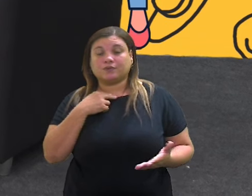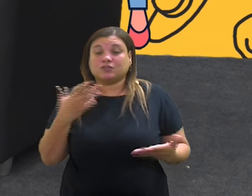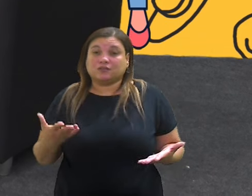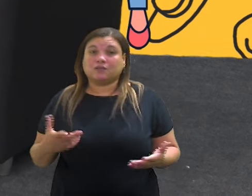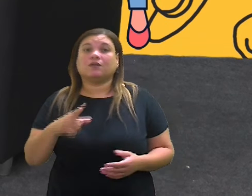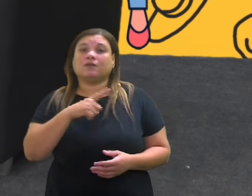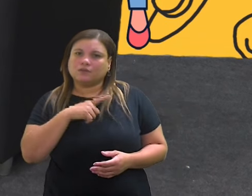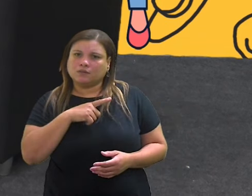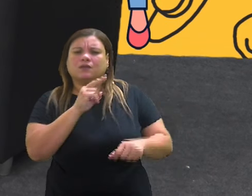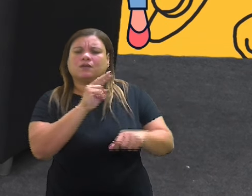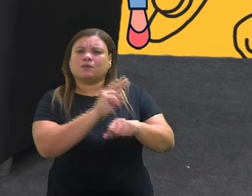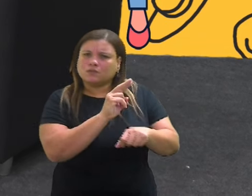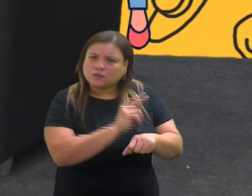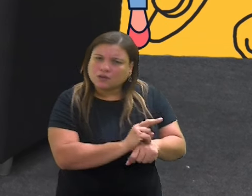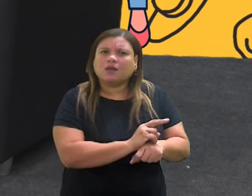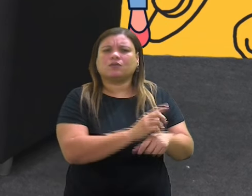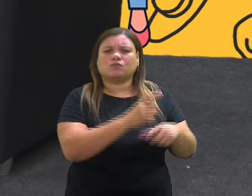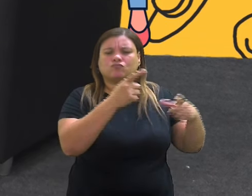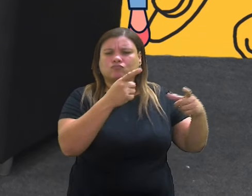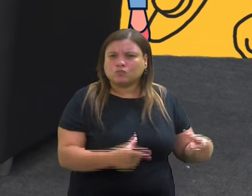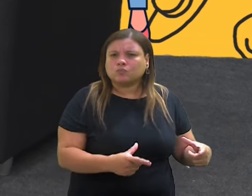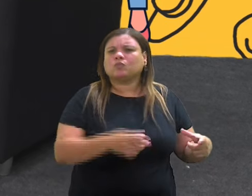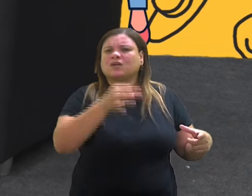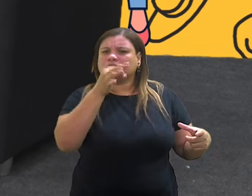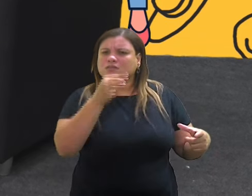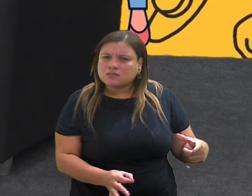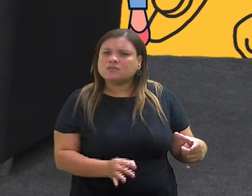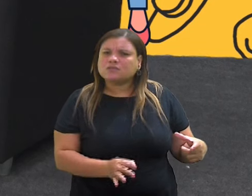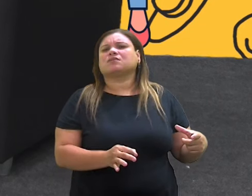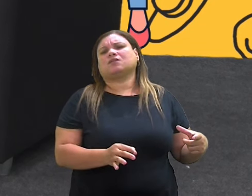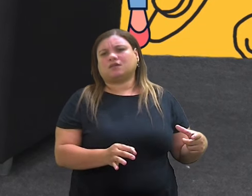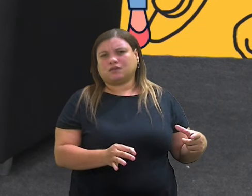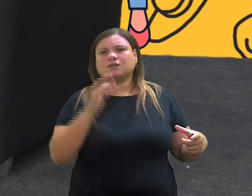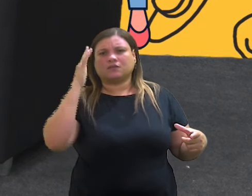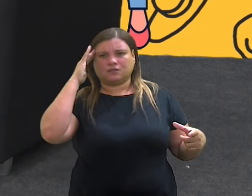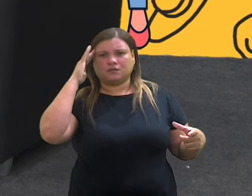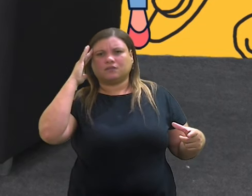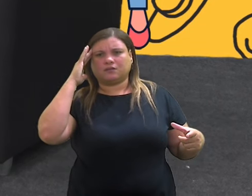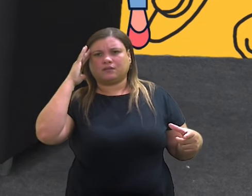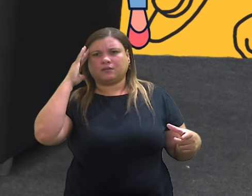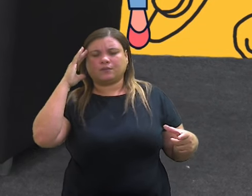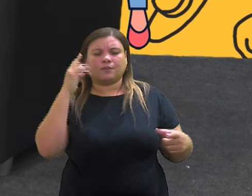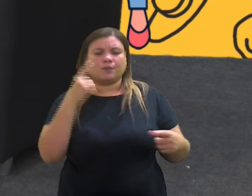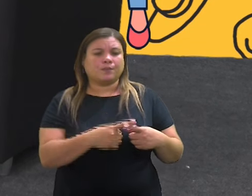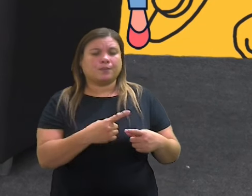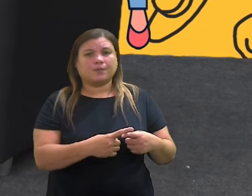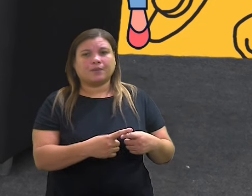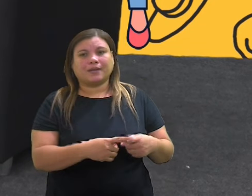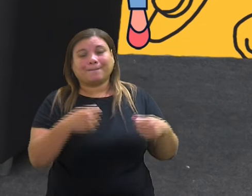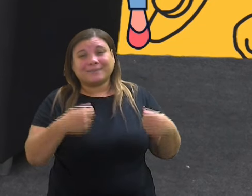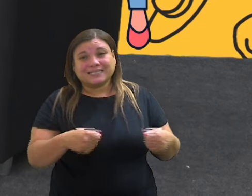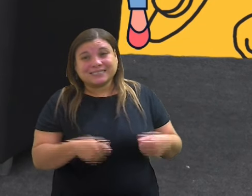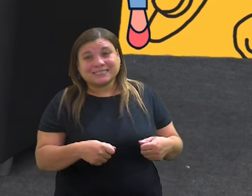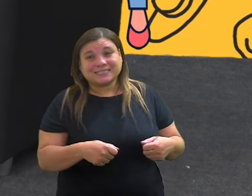têm que ser colocados em local que não cause incomodidade aos vizinhos devido ao cheiro de fezes e urina. Então, nessa